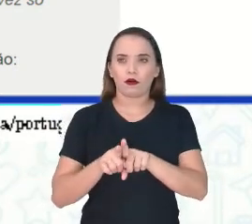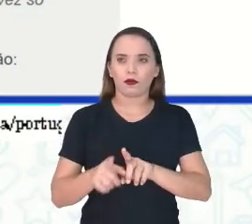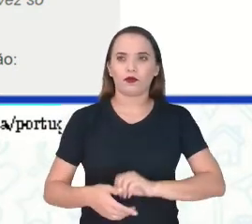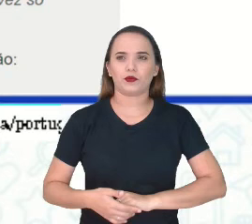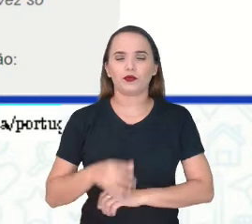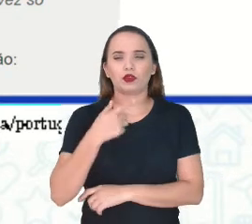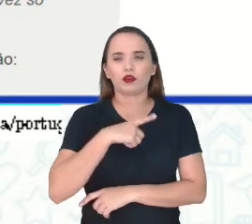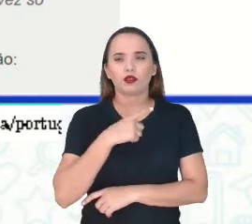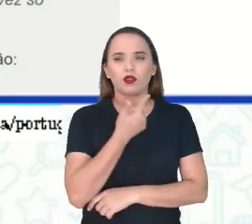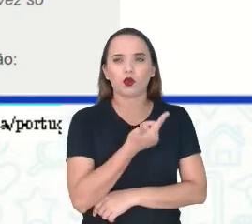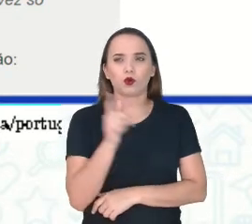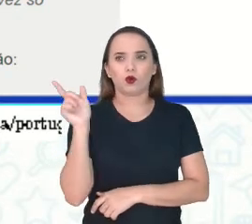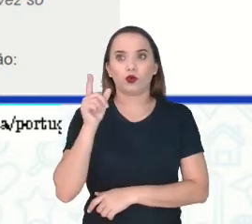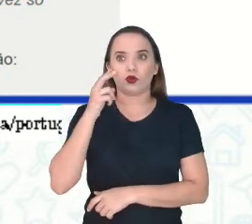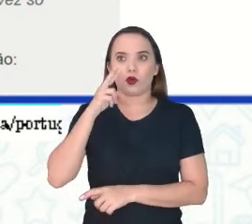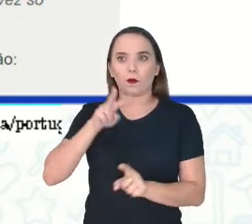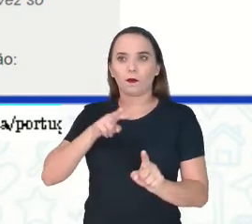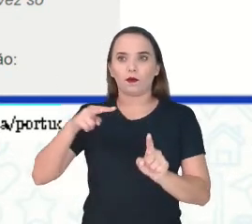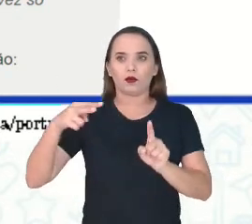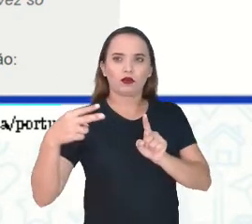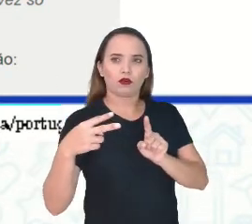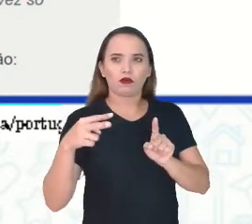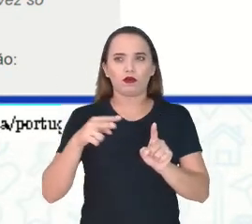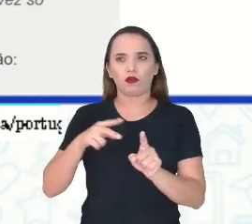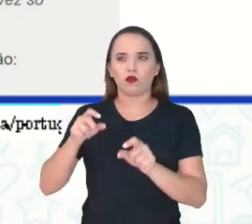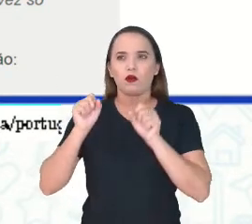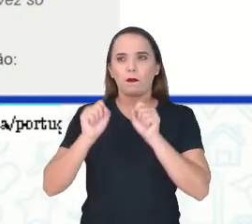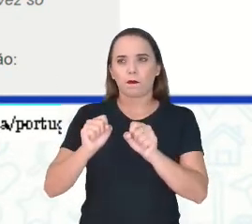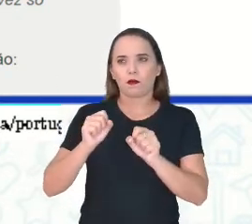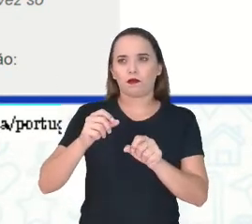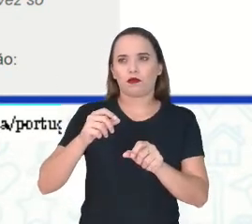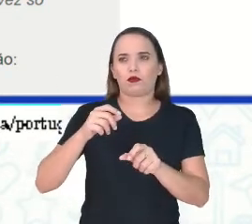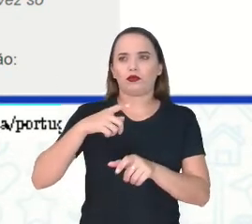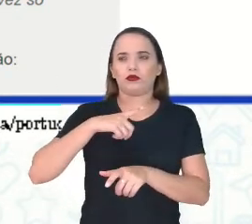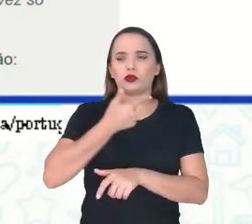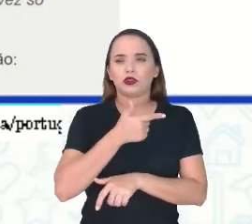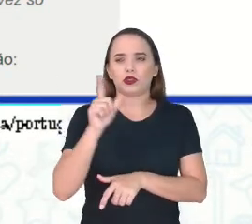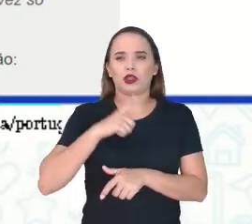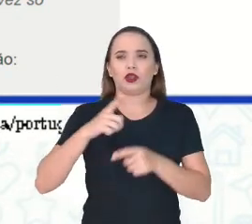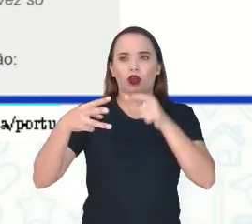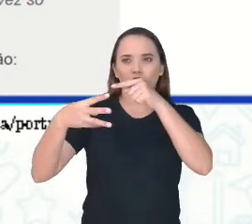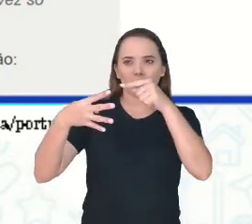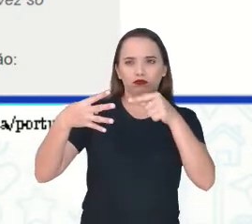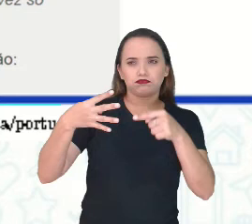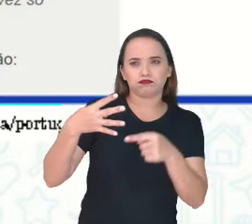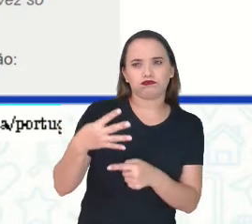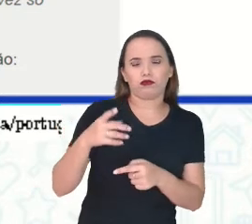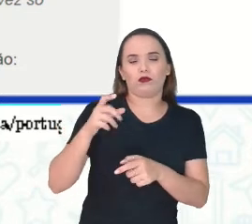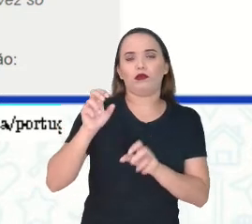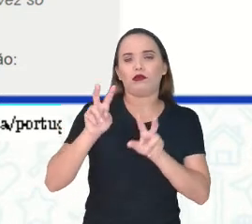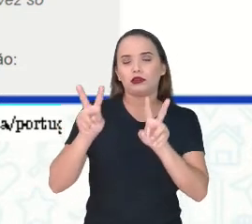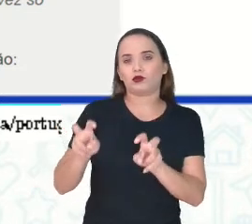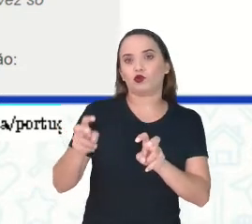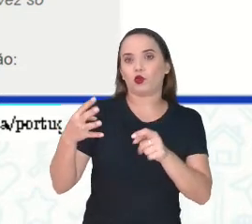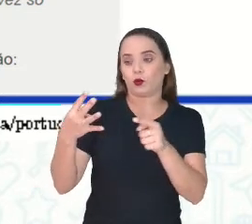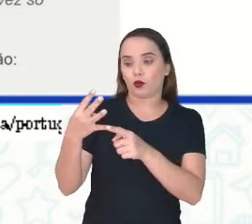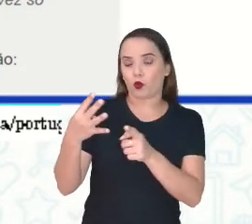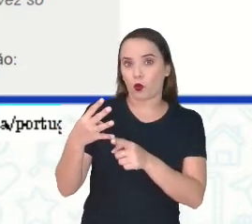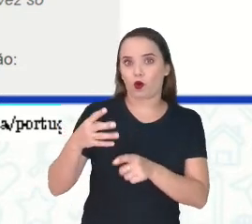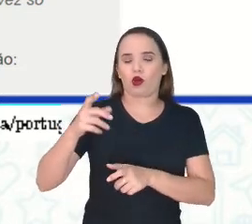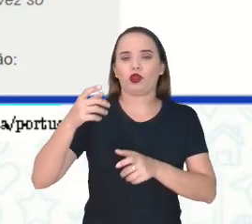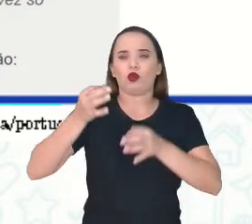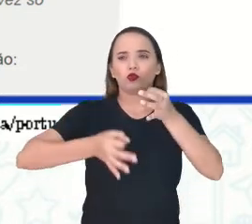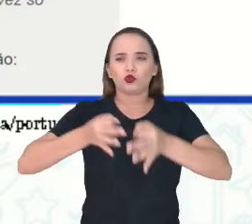se refletiu e deliberou. Partido ou voto. Juízo de valor que se faz sobre alguém ou alguma